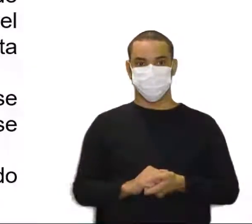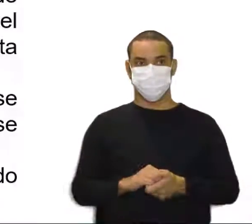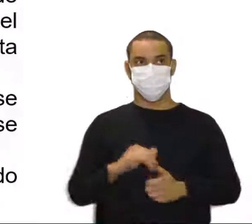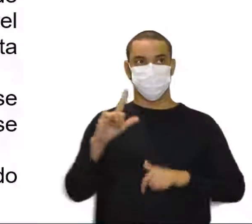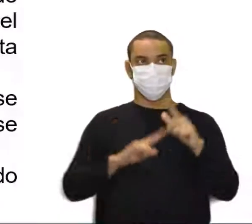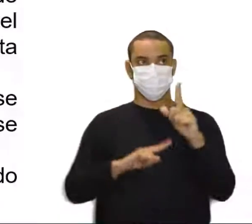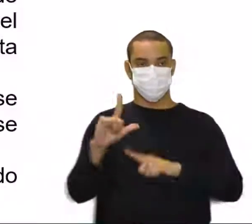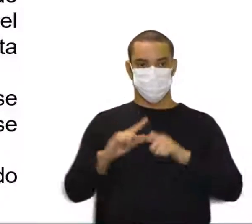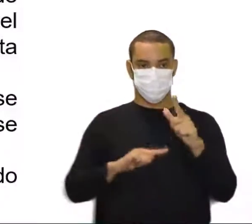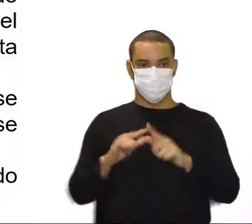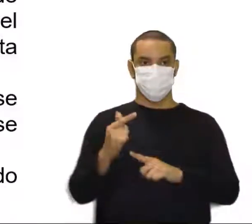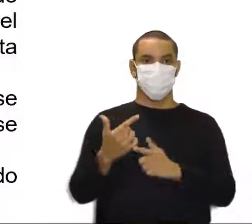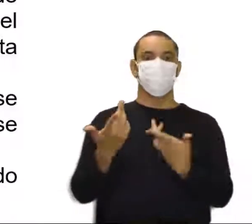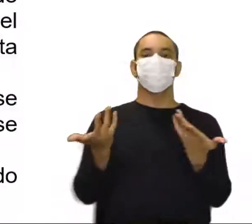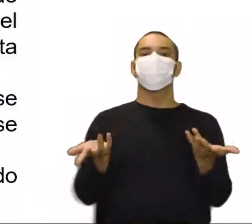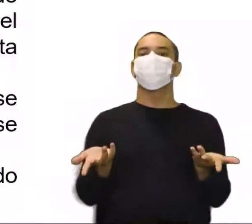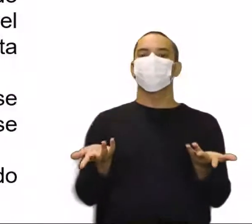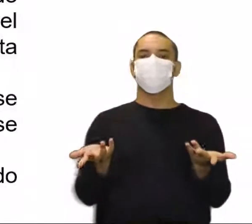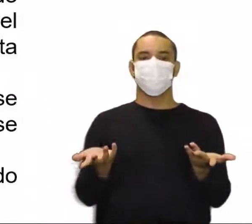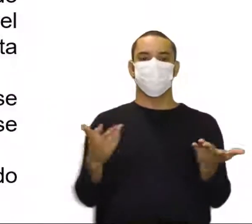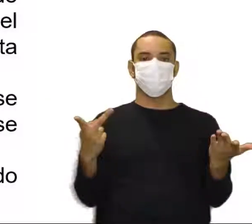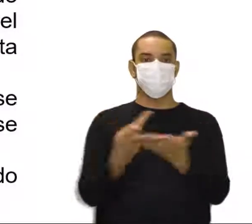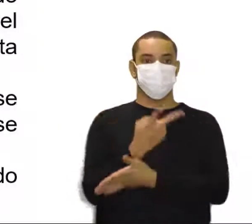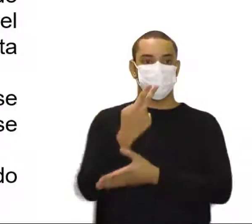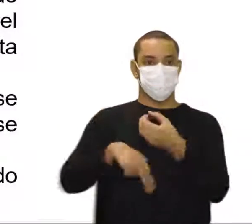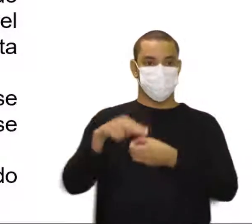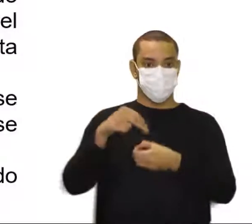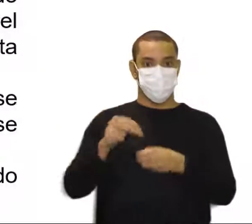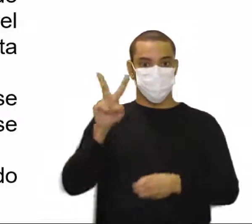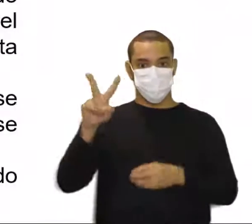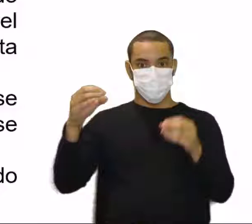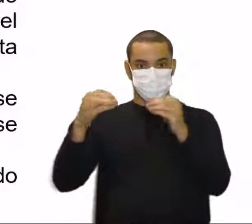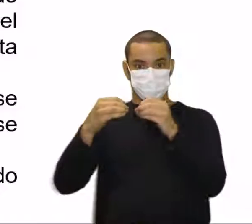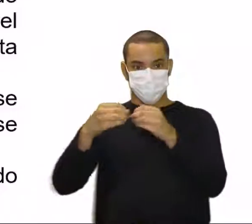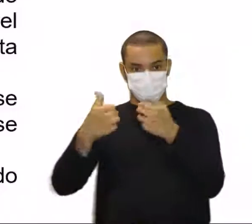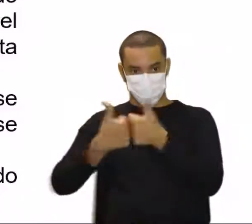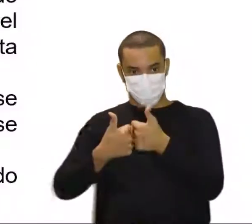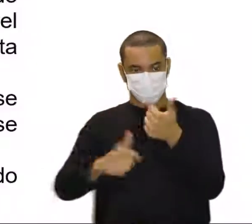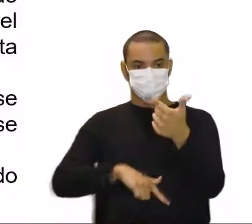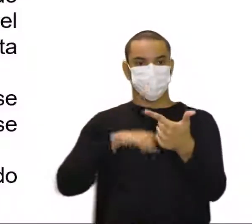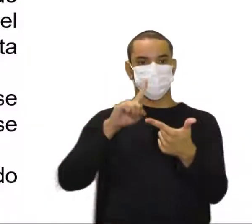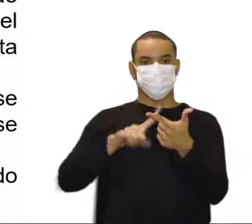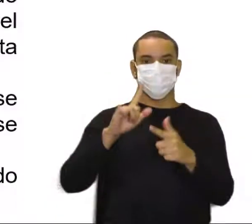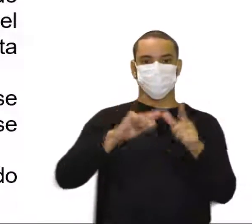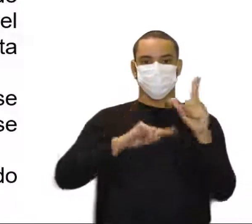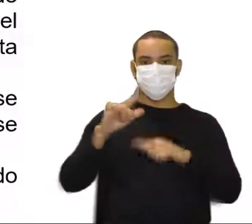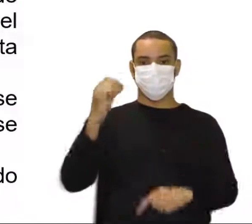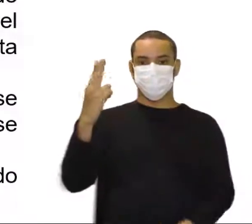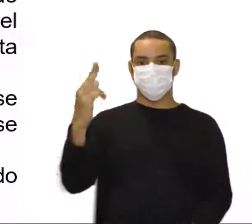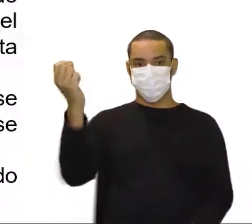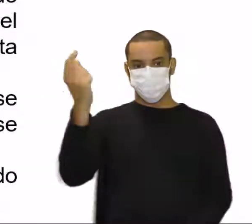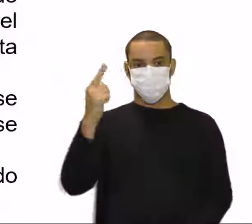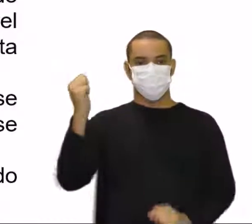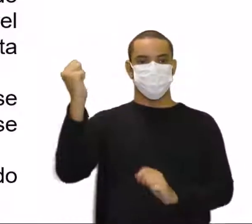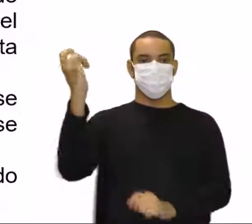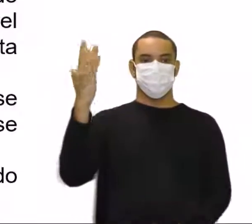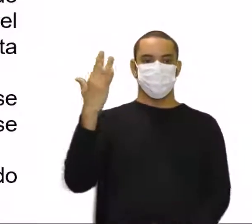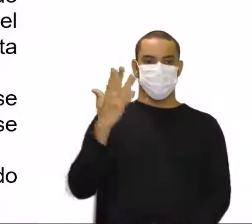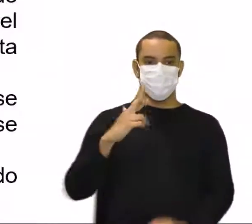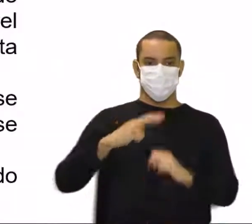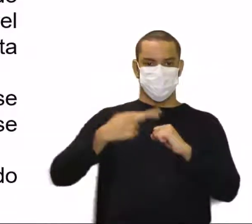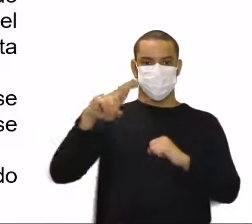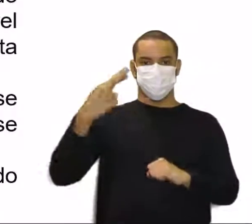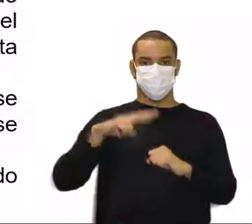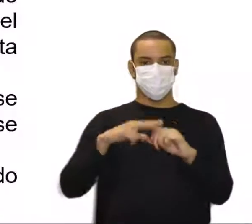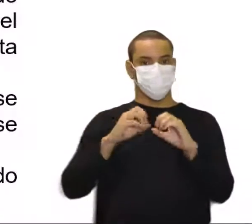Estrelas de nêutrons se formam quando 2 buracos negros estão muito próximos. Estrelas como o Sol liberam ondas de radiação em